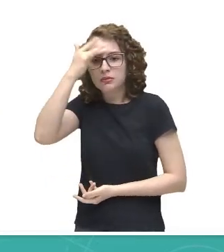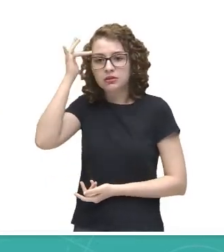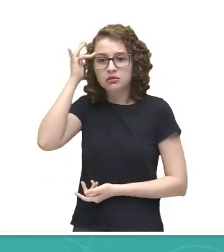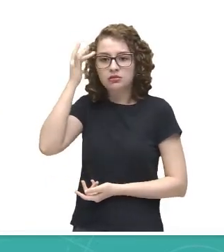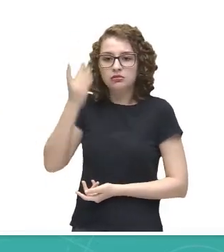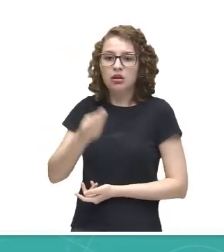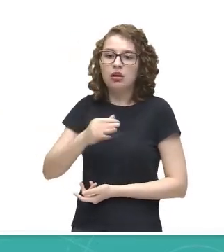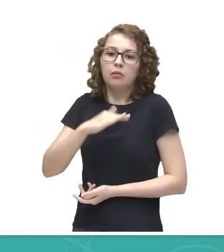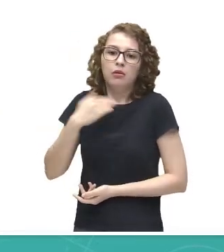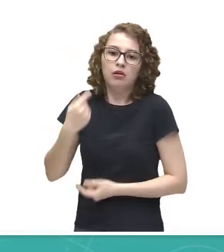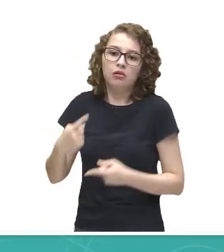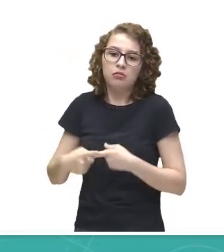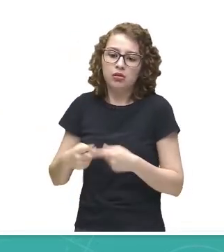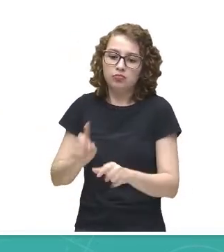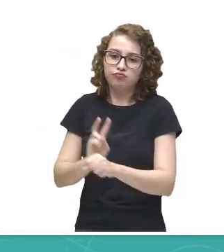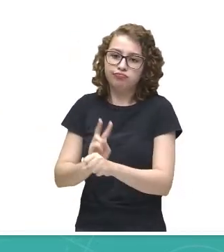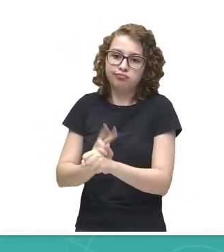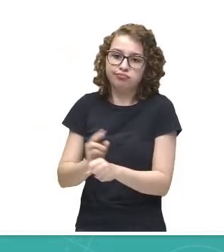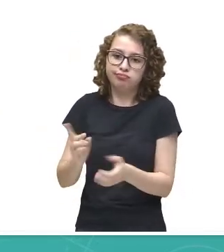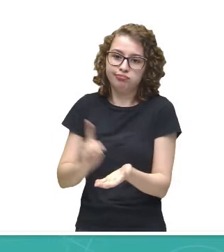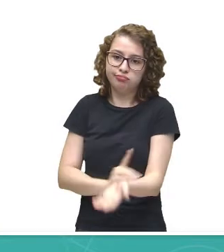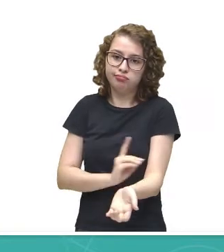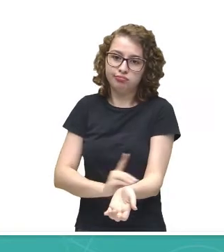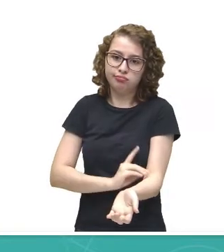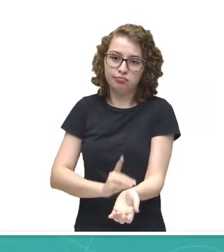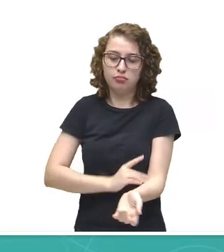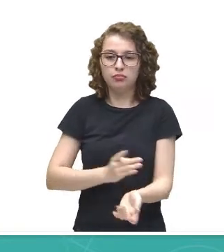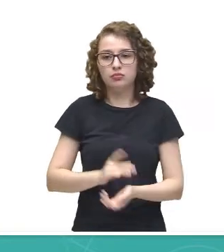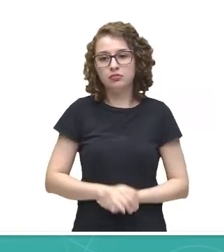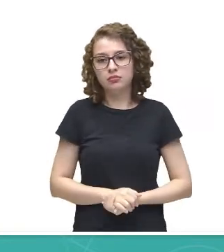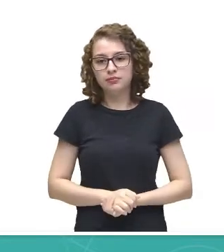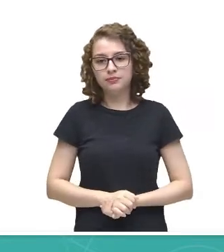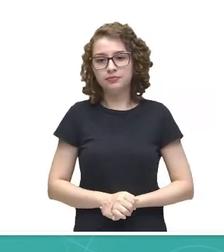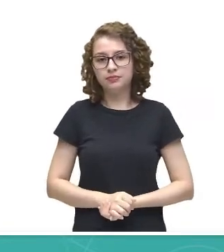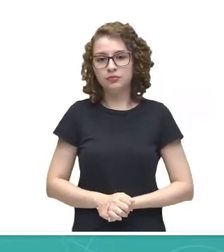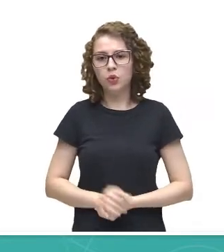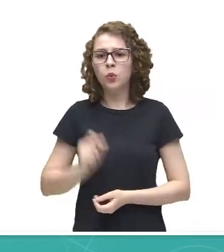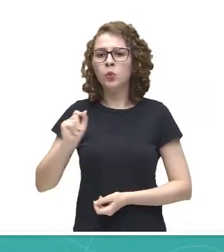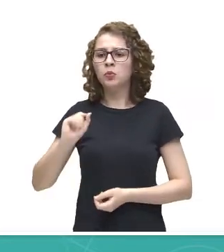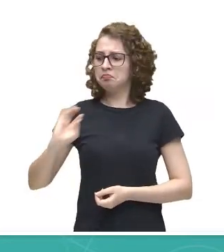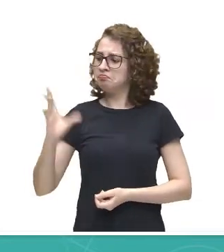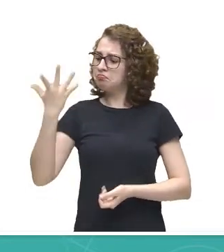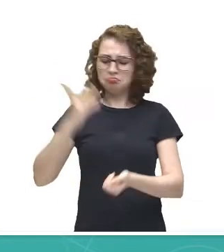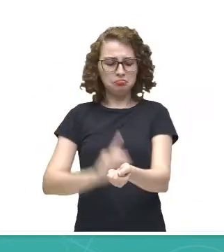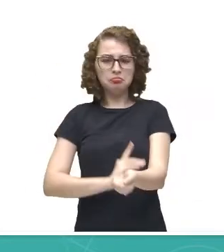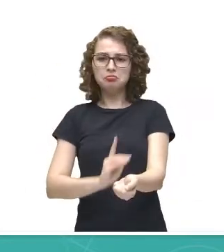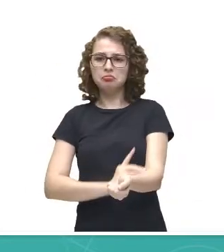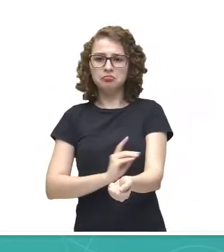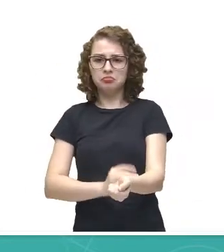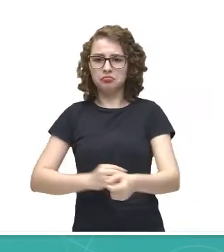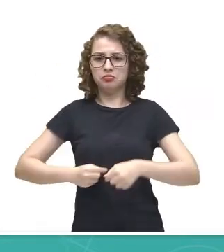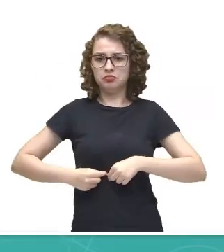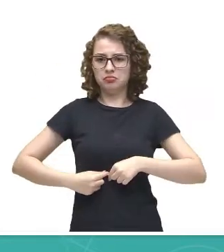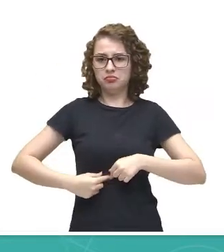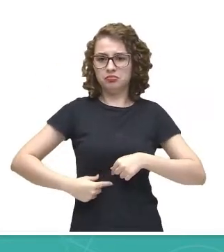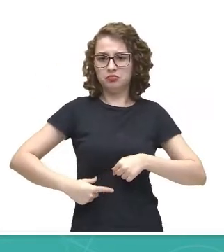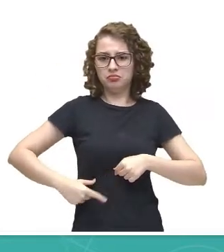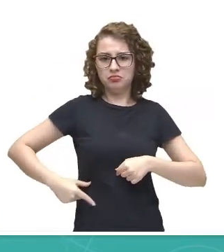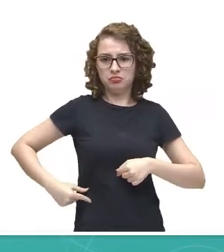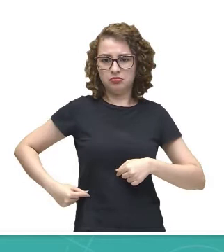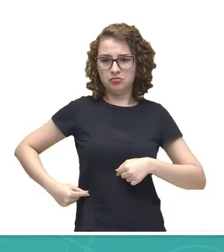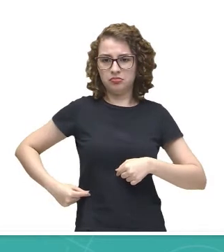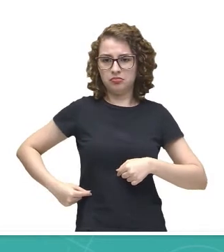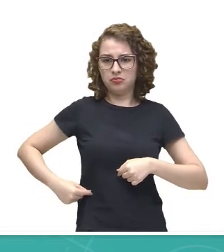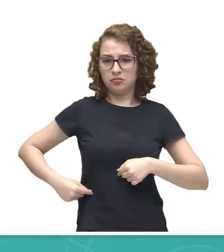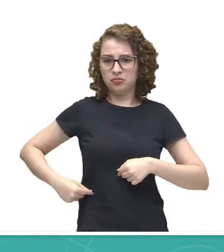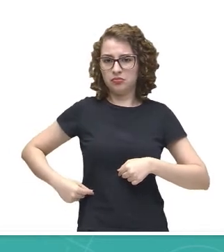chegando lá no processo da morte, tá? Então, o que que acontece nessa doença? O nosso pâncreas, ele é responsável, né, de